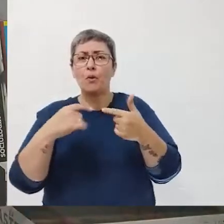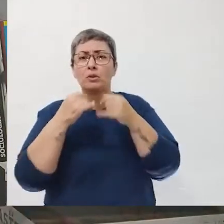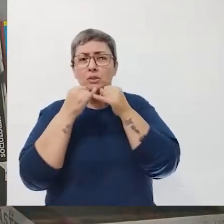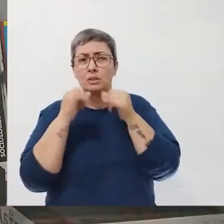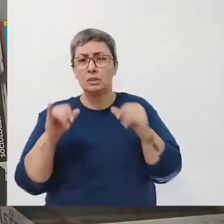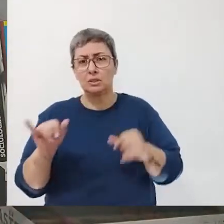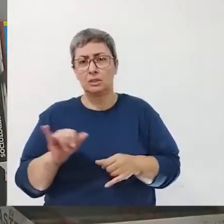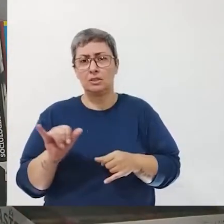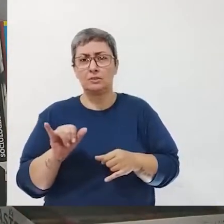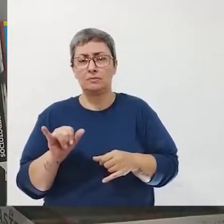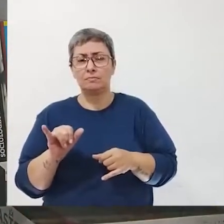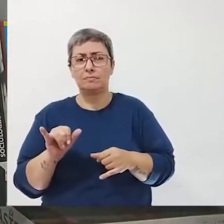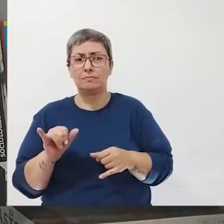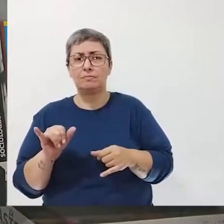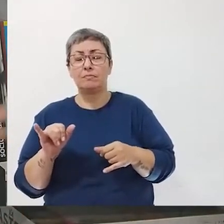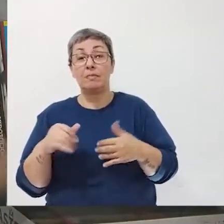energia?